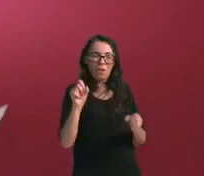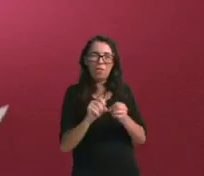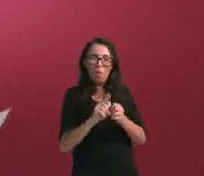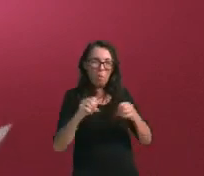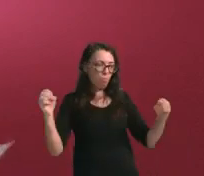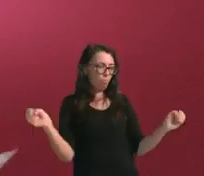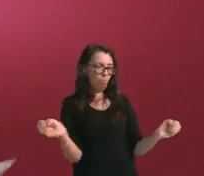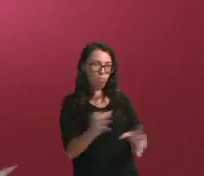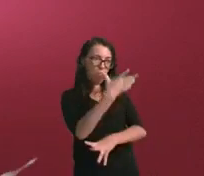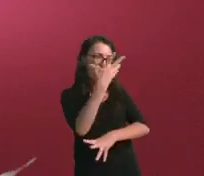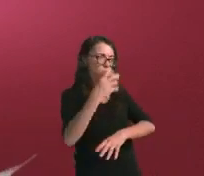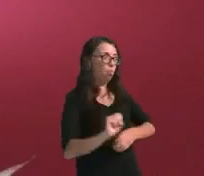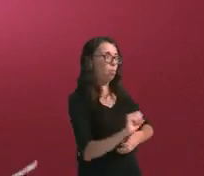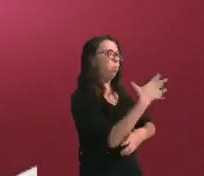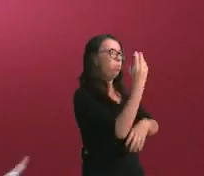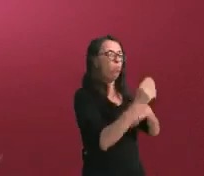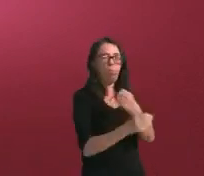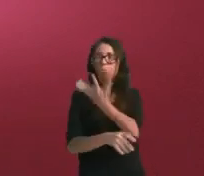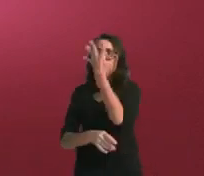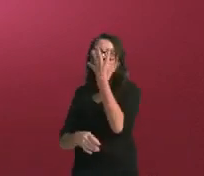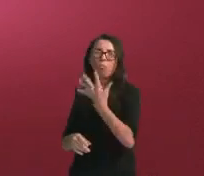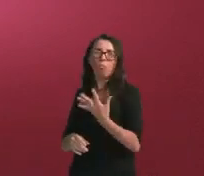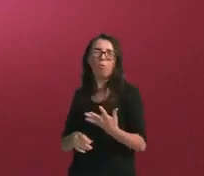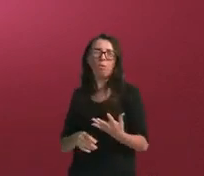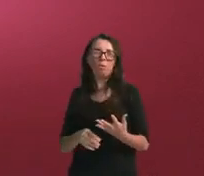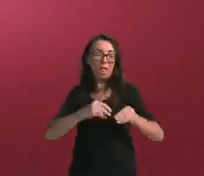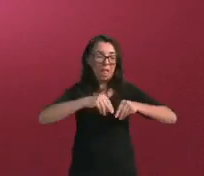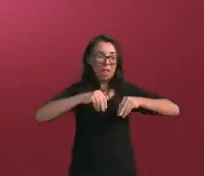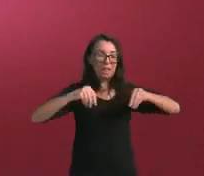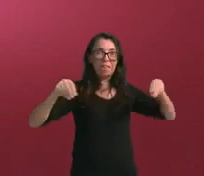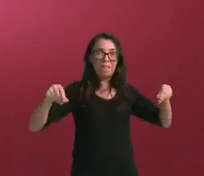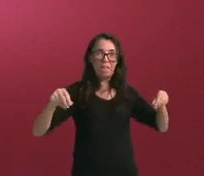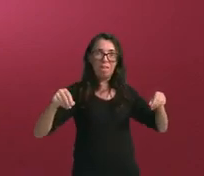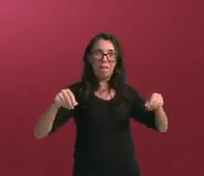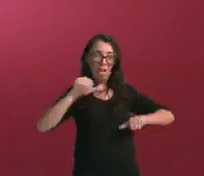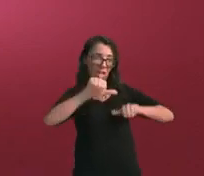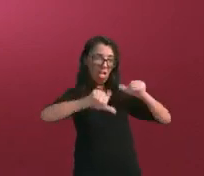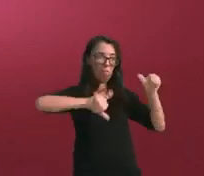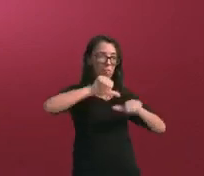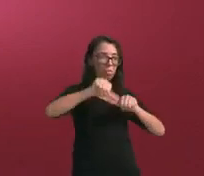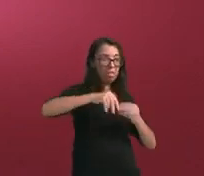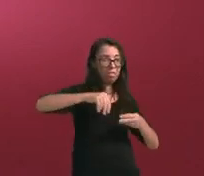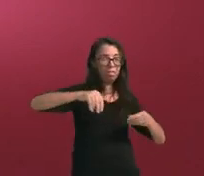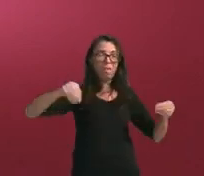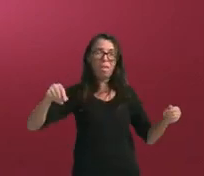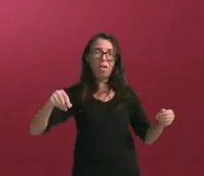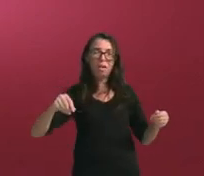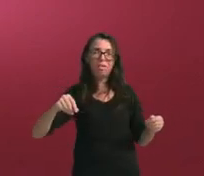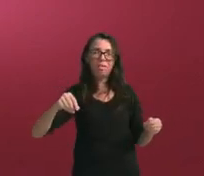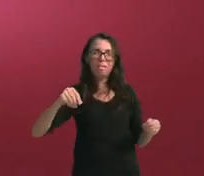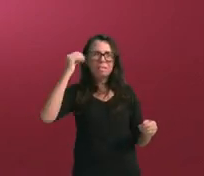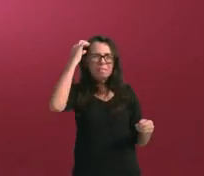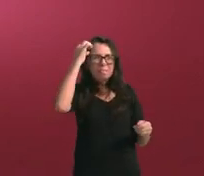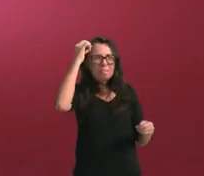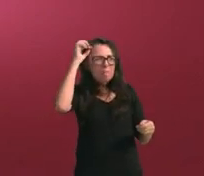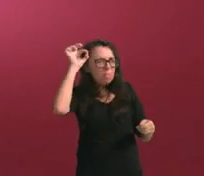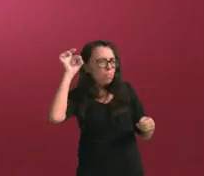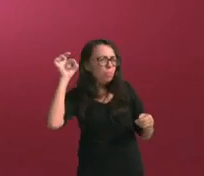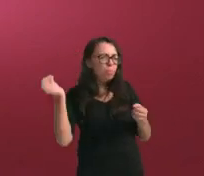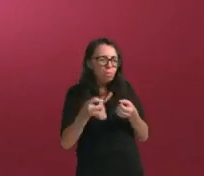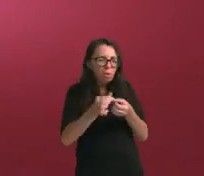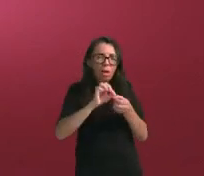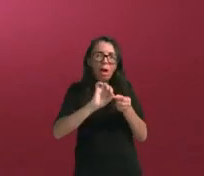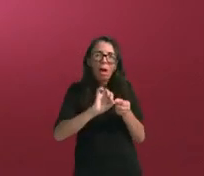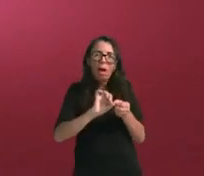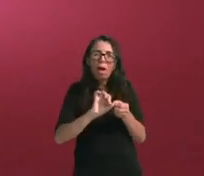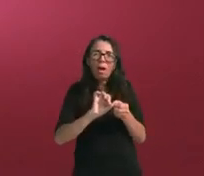que foi Moisés e Arão que transformou aquela pó da terra em piolhos? Ou